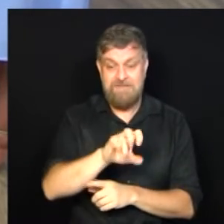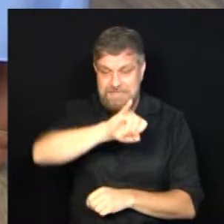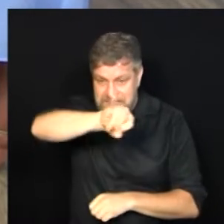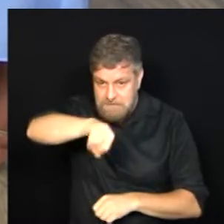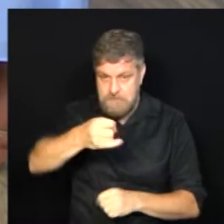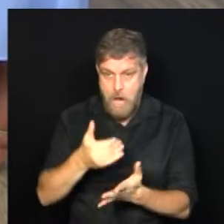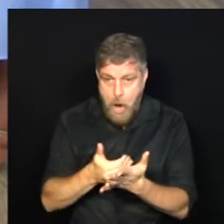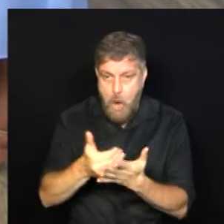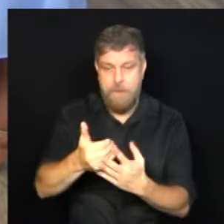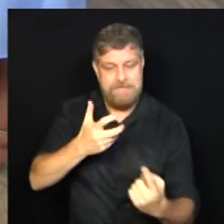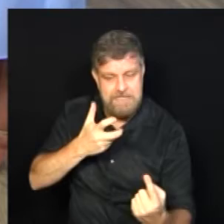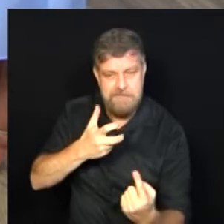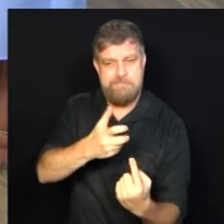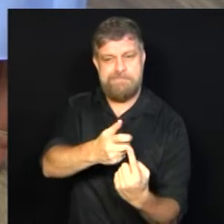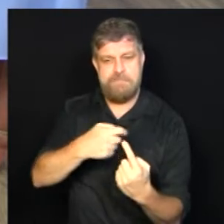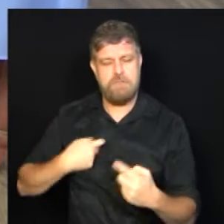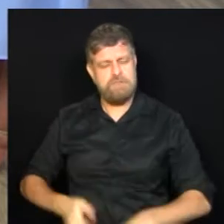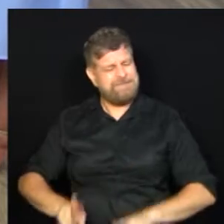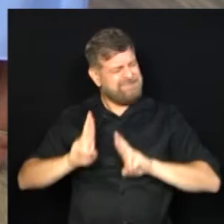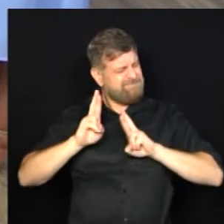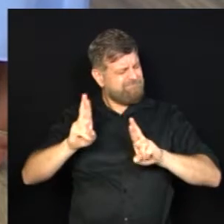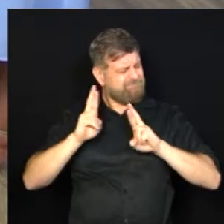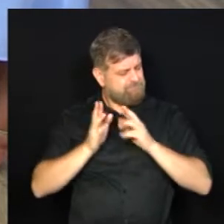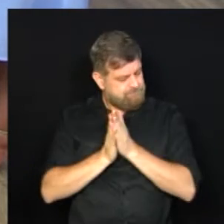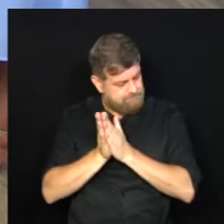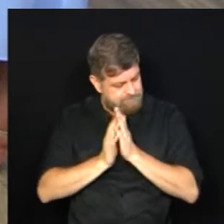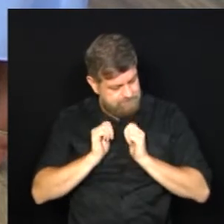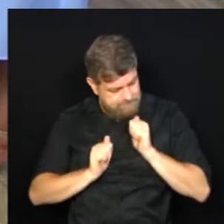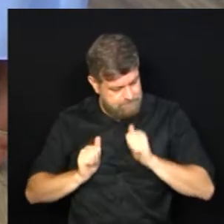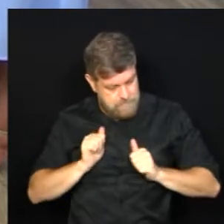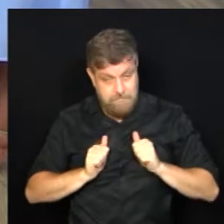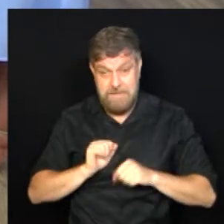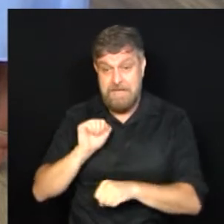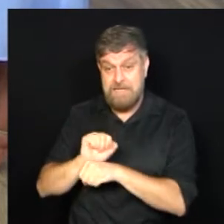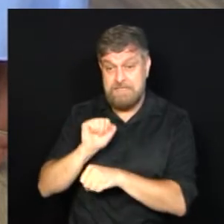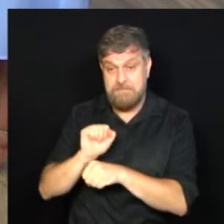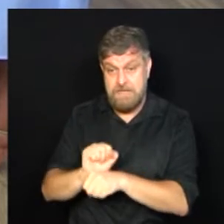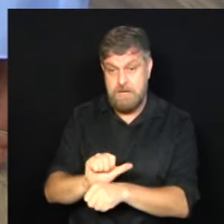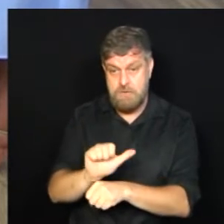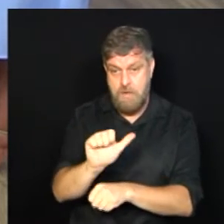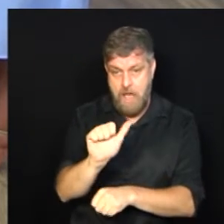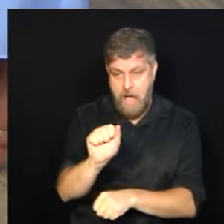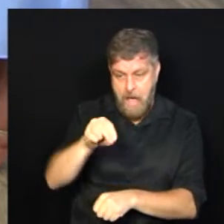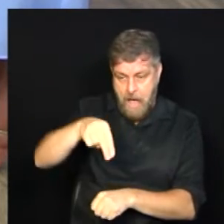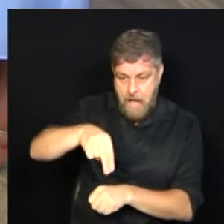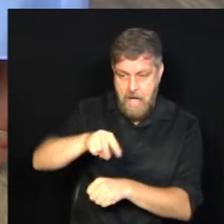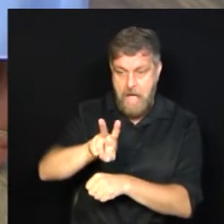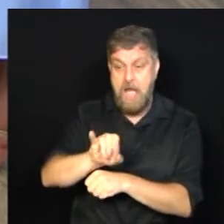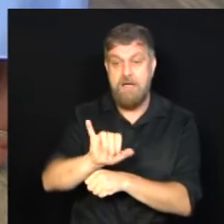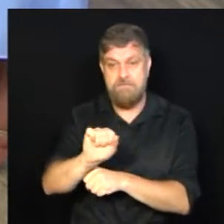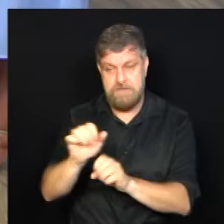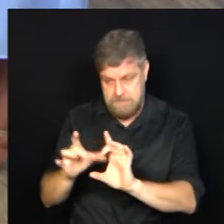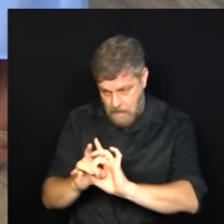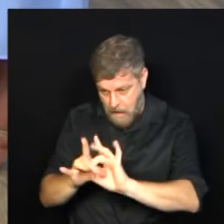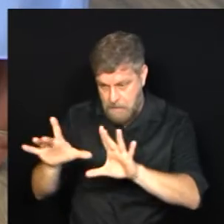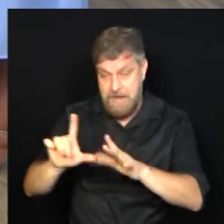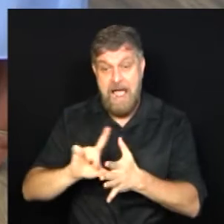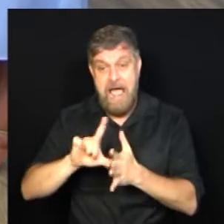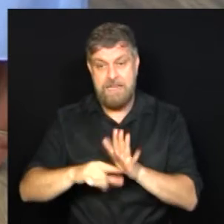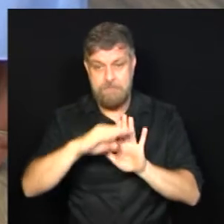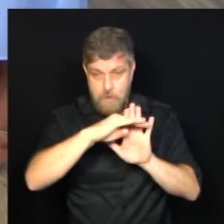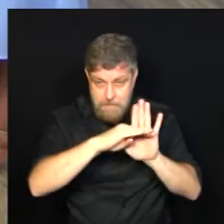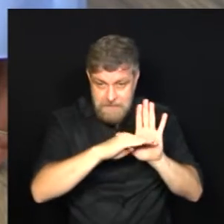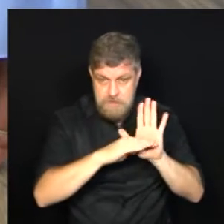janeiro. Exatamente. A gente aguarda, então, o aval aí da Anvisa e depois todo o planejamento aqui para o estado de São